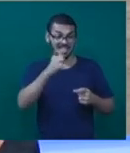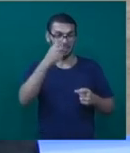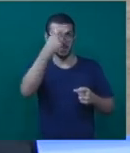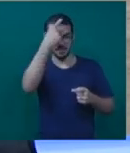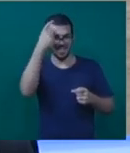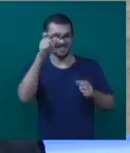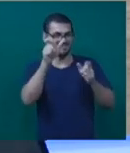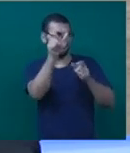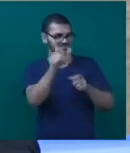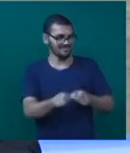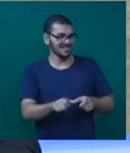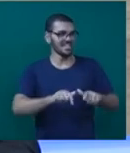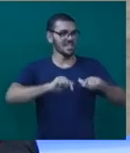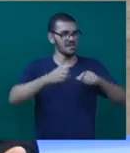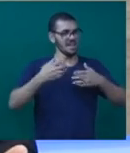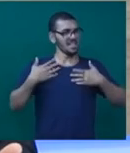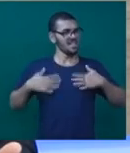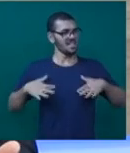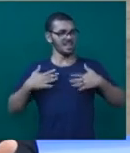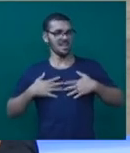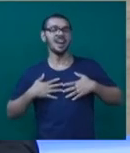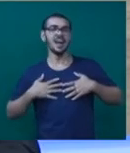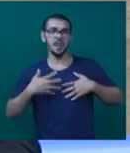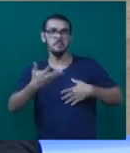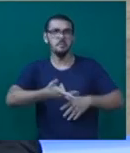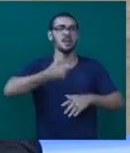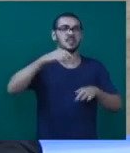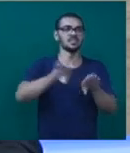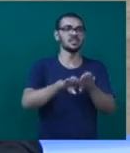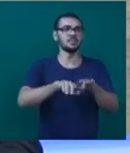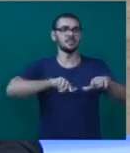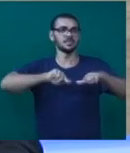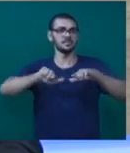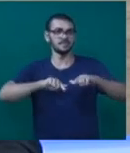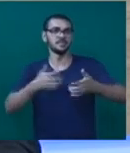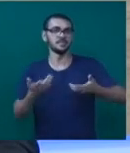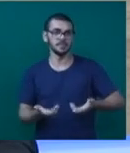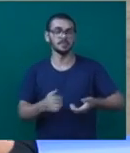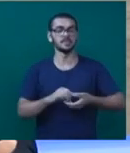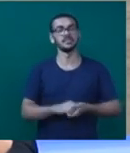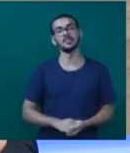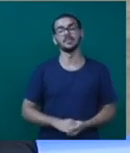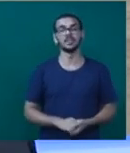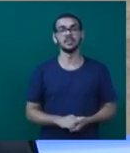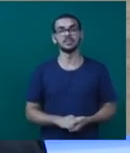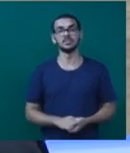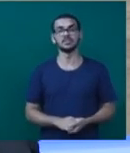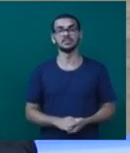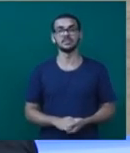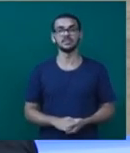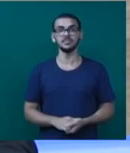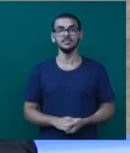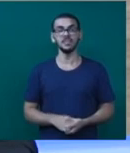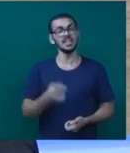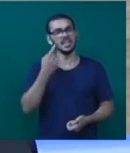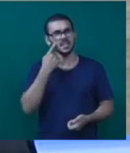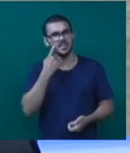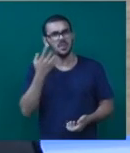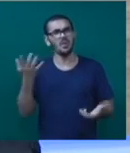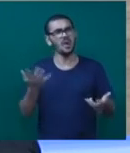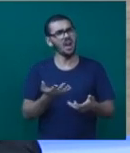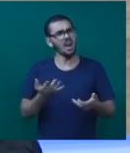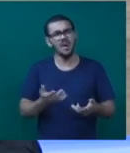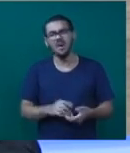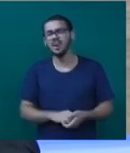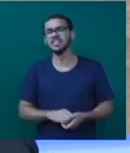conforto também durante a execução do serviço e, consequentemente, com a saúde em dia. Mais do que nunca, a gente tem visto e até anunciado aqui